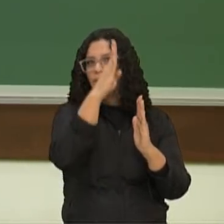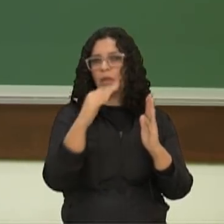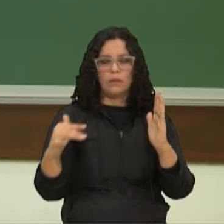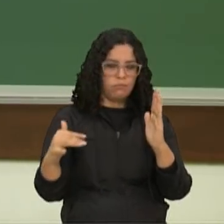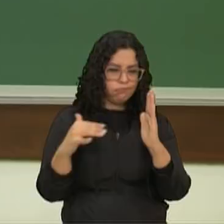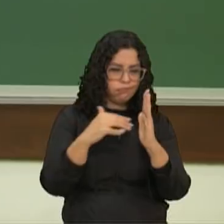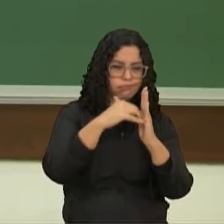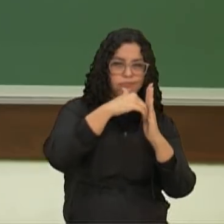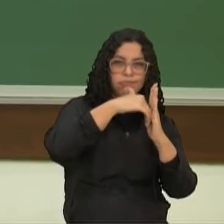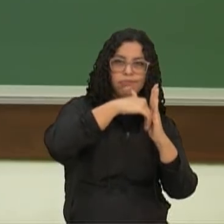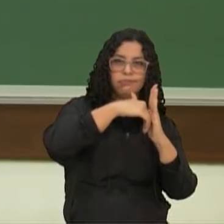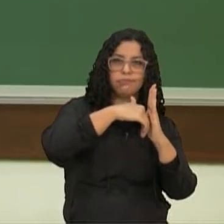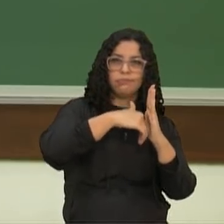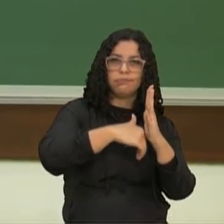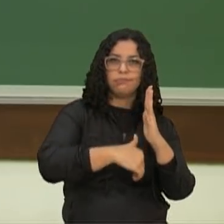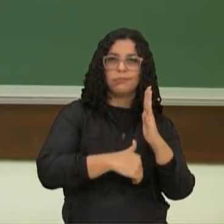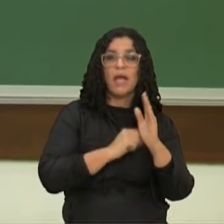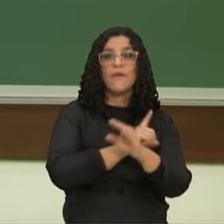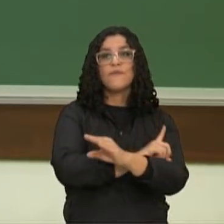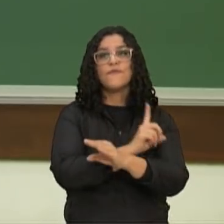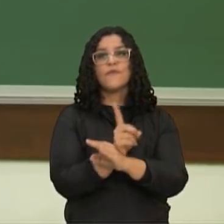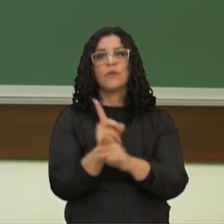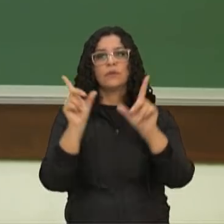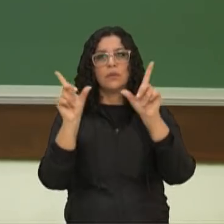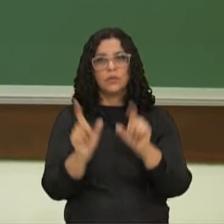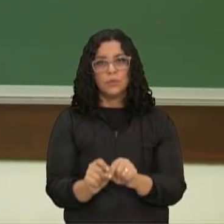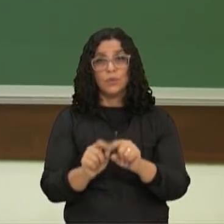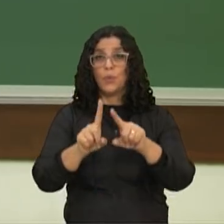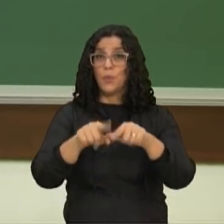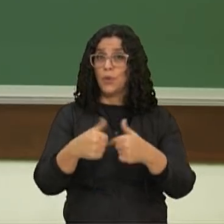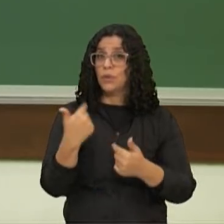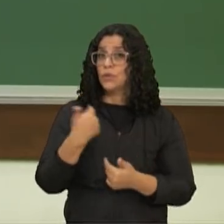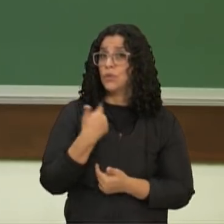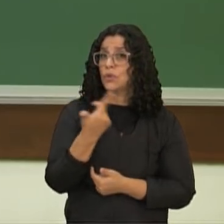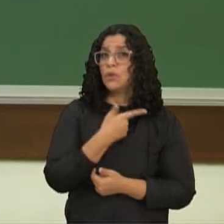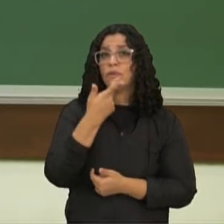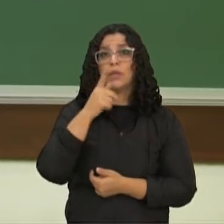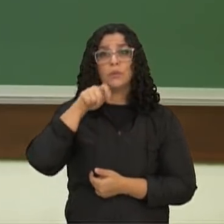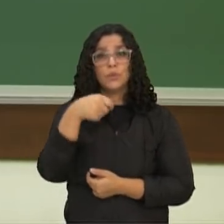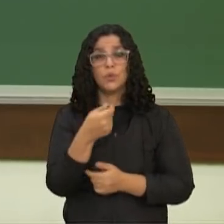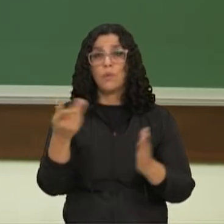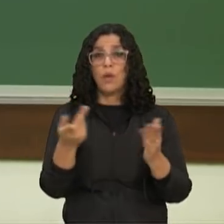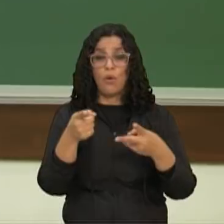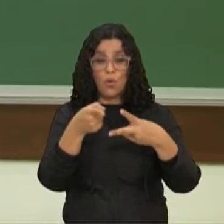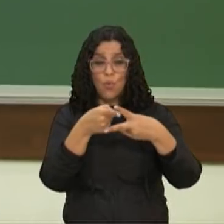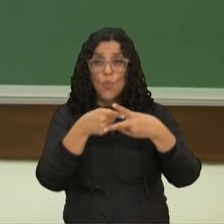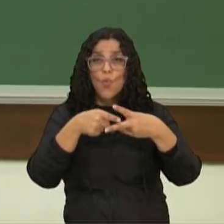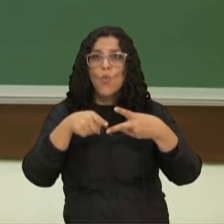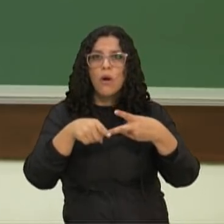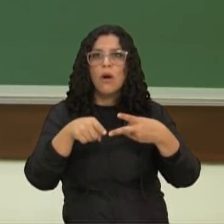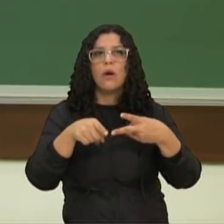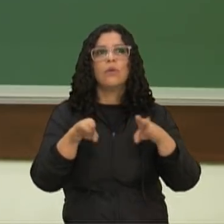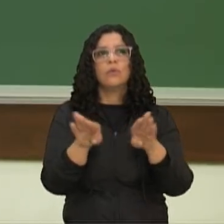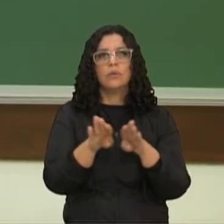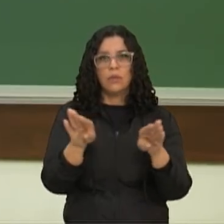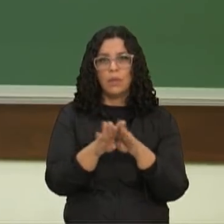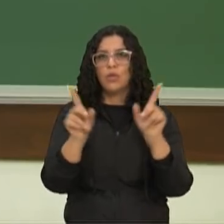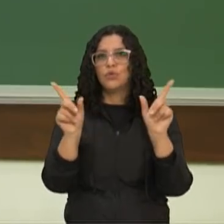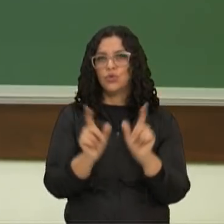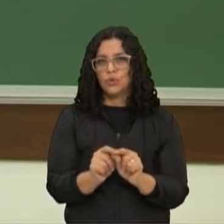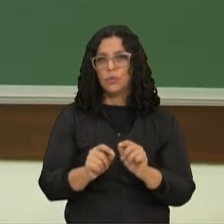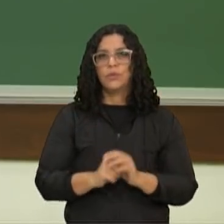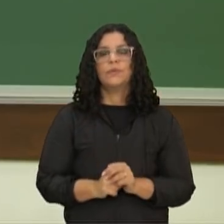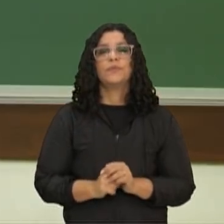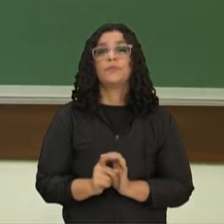perde velocidade. Quando ele perde velocidade, a observação que podemos fazer é que o ângulo dele em relação ao normal acaba se